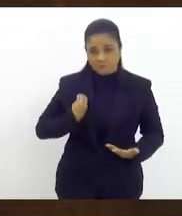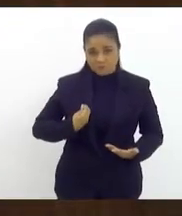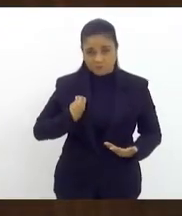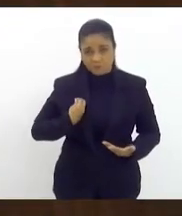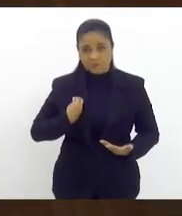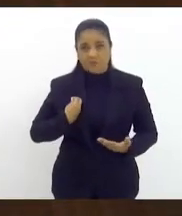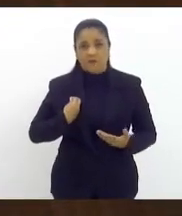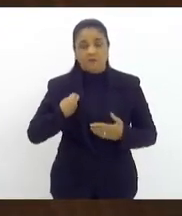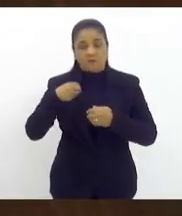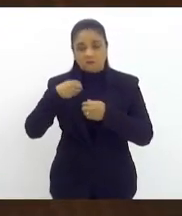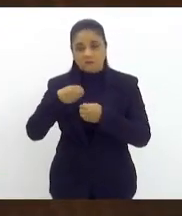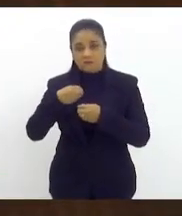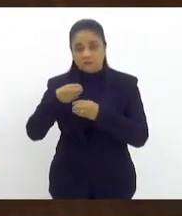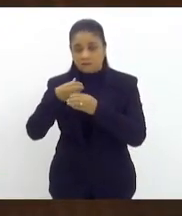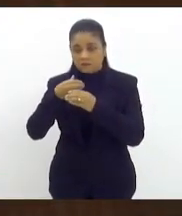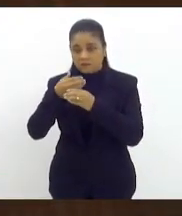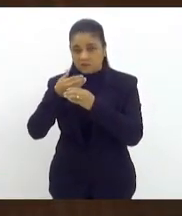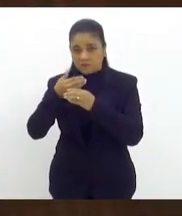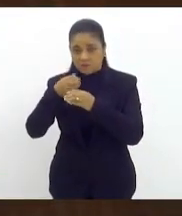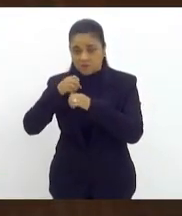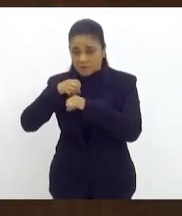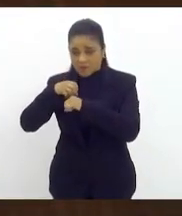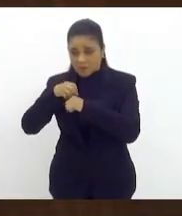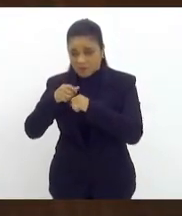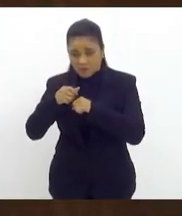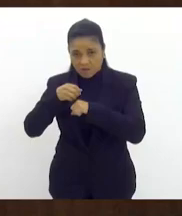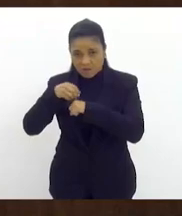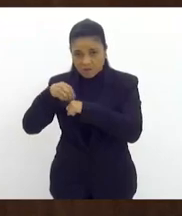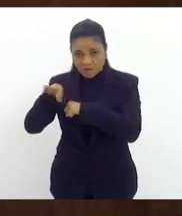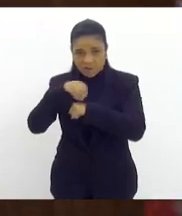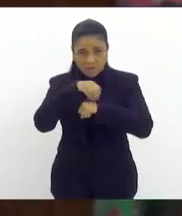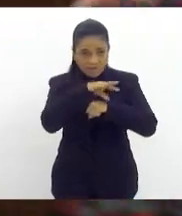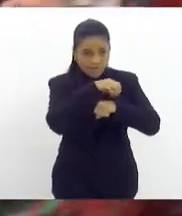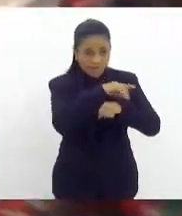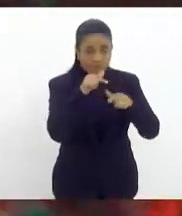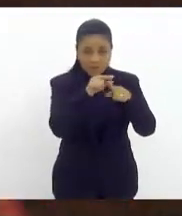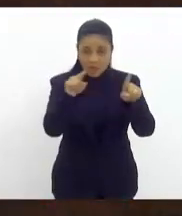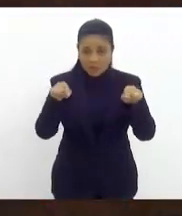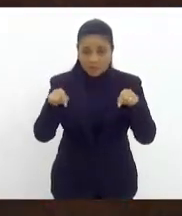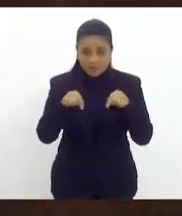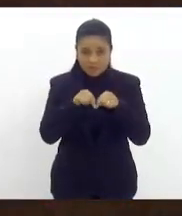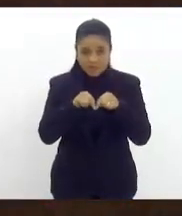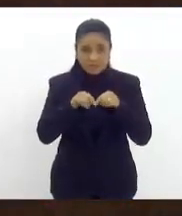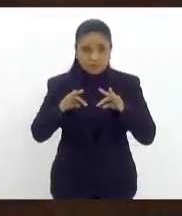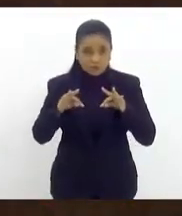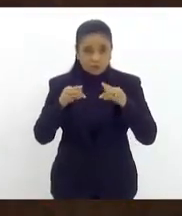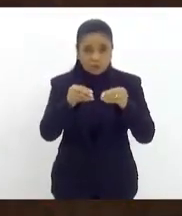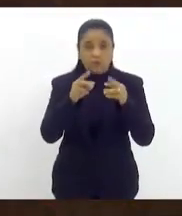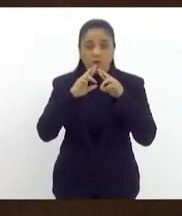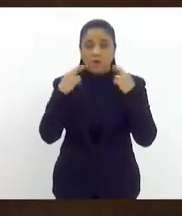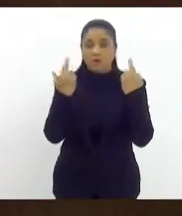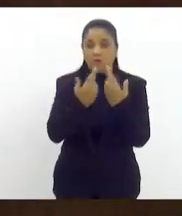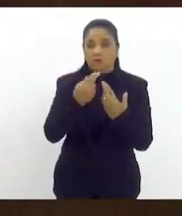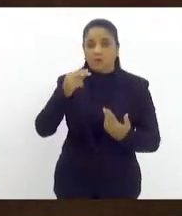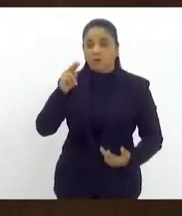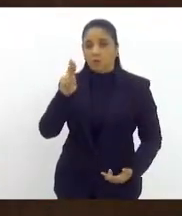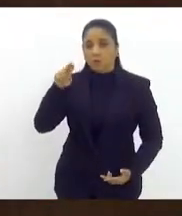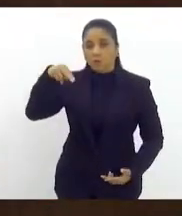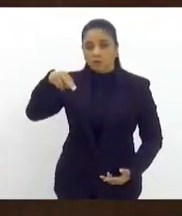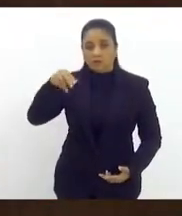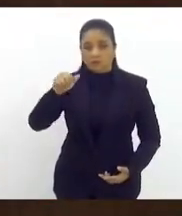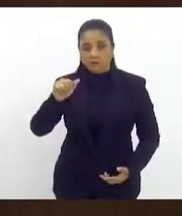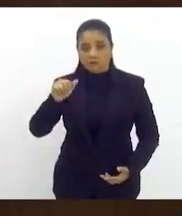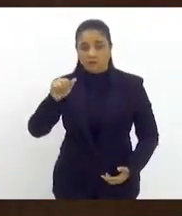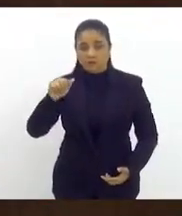enviamos para os gabinetes de todos um convite para a reunião da diretoria da Unali. Não só os